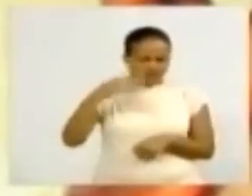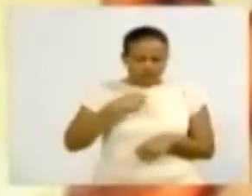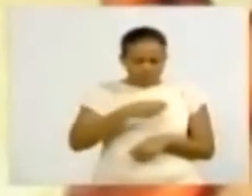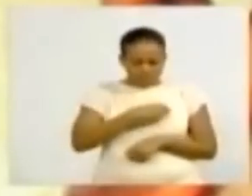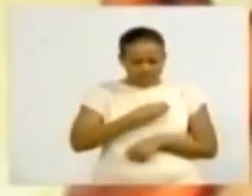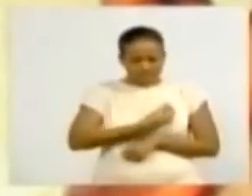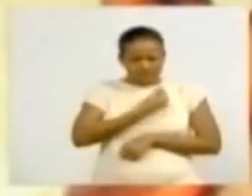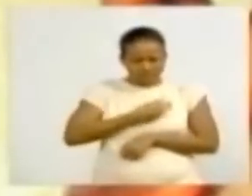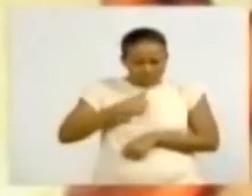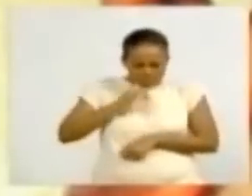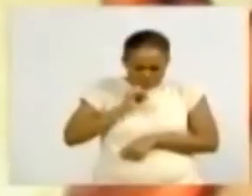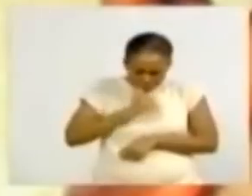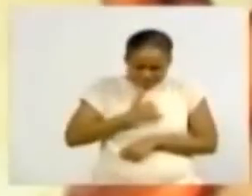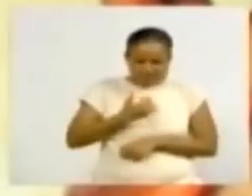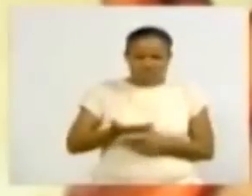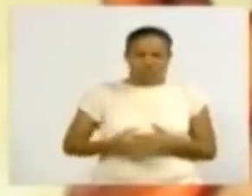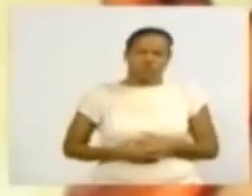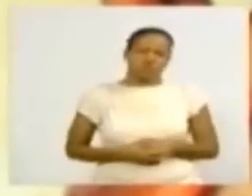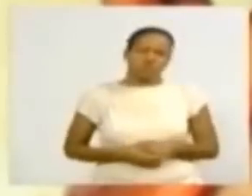eu estava vivendo naquela época.